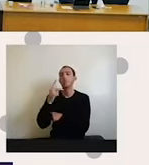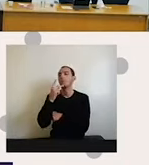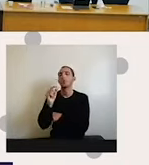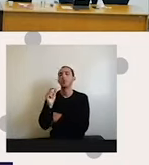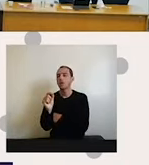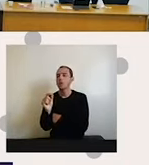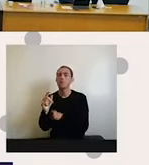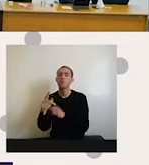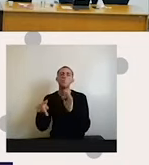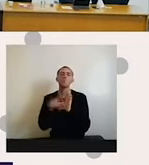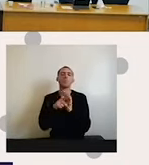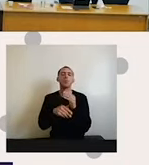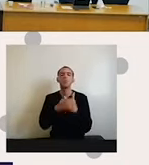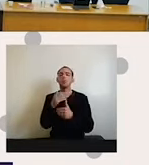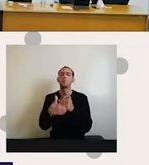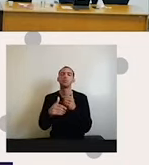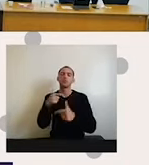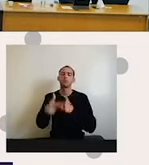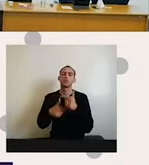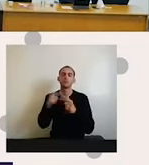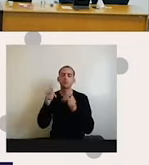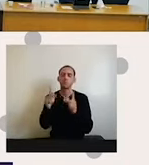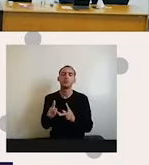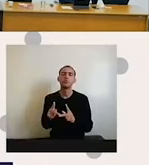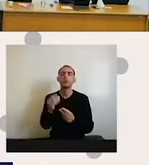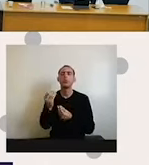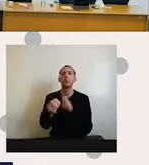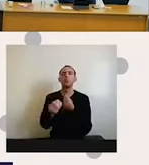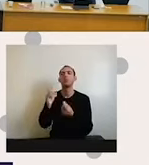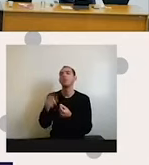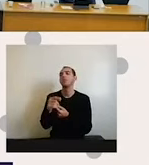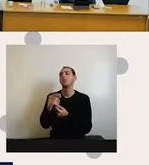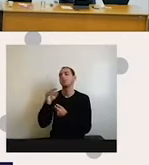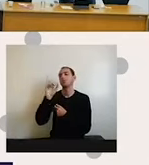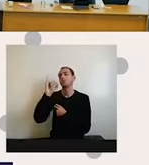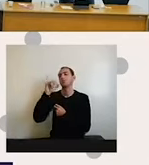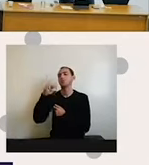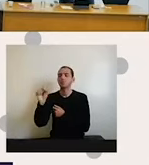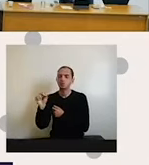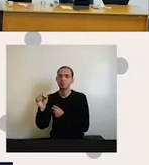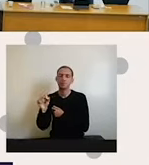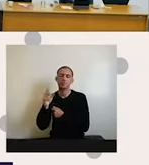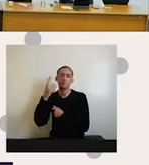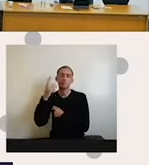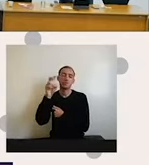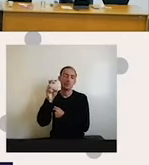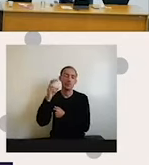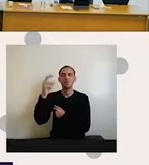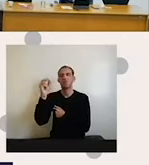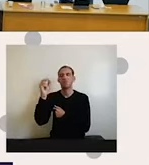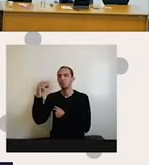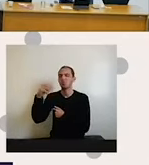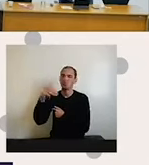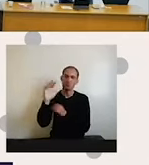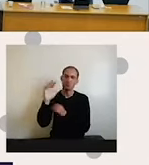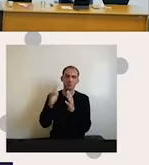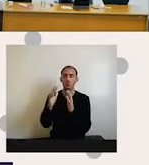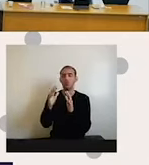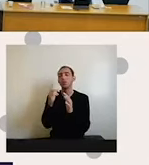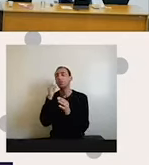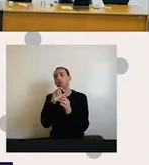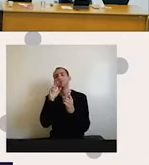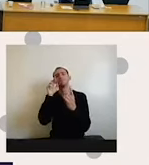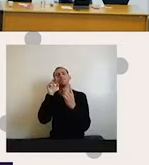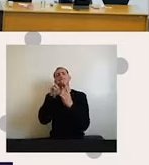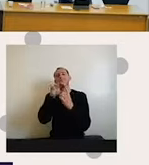15, 20 minutos, e que ele tem ali para realizar a perícia, porque está sendo contabilizado o seu tempo médio de atendimento, ali, né,